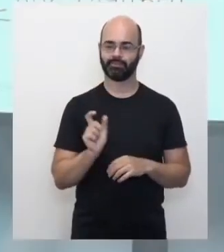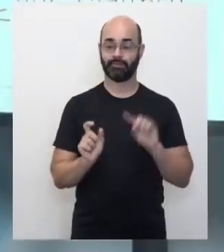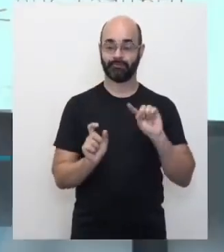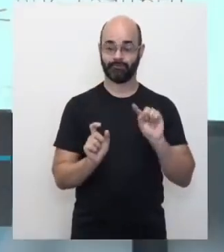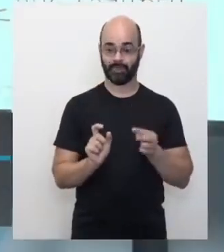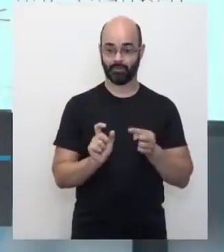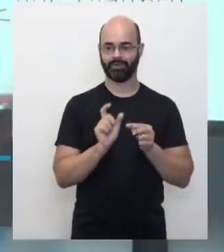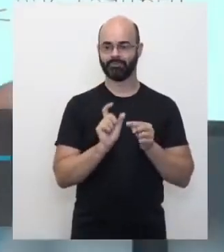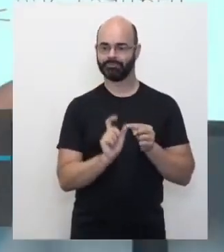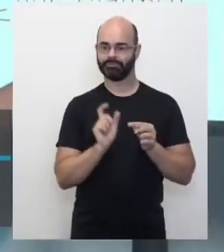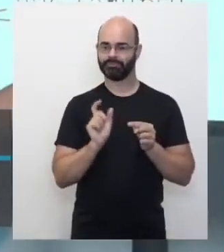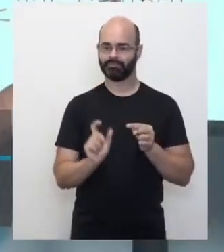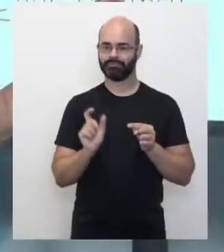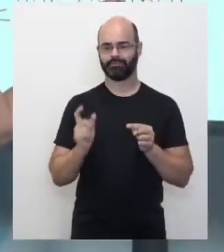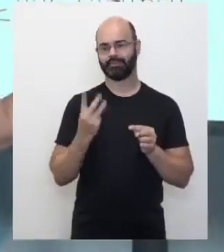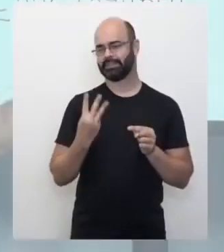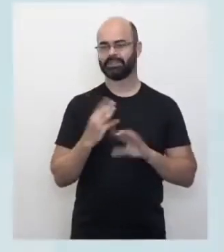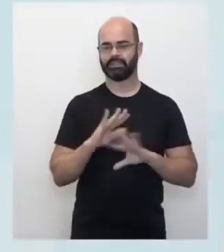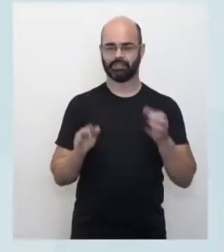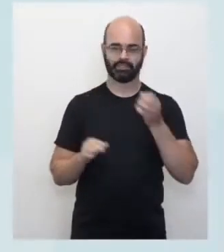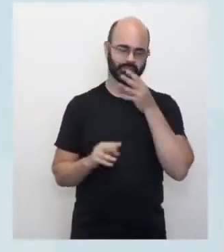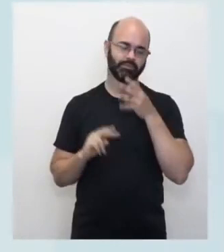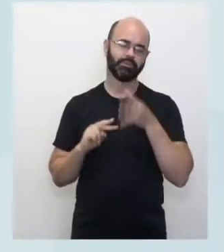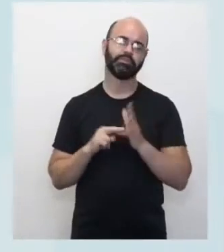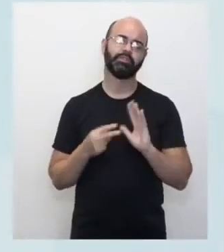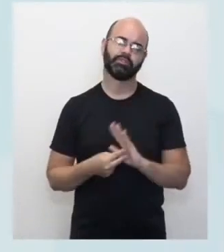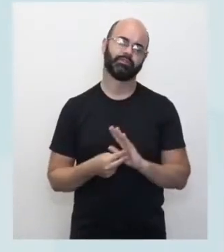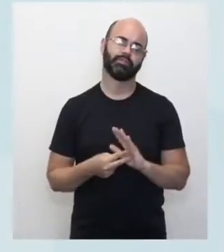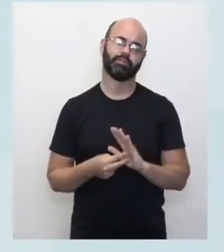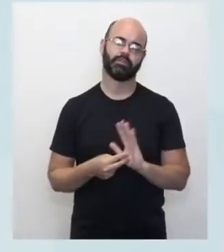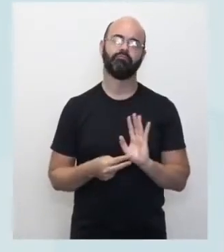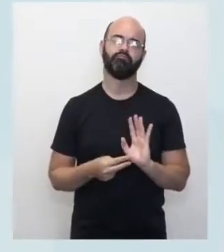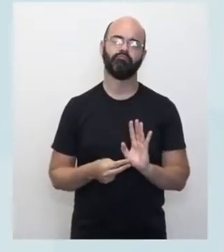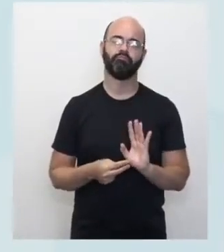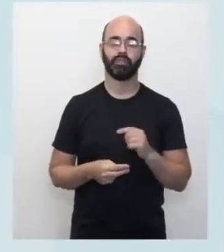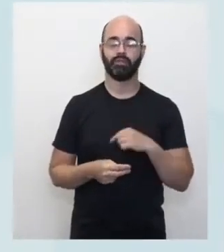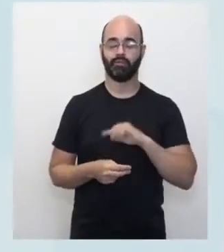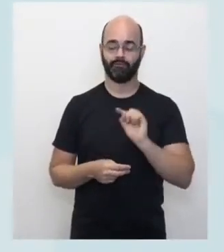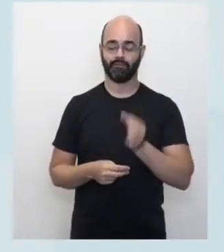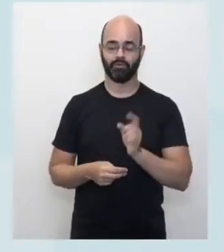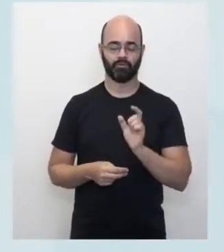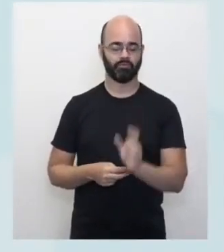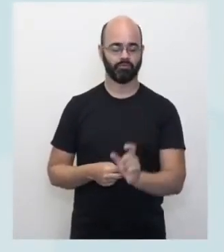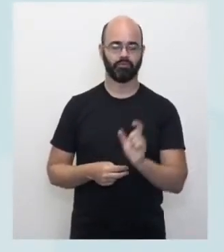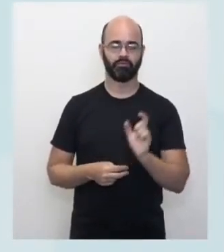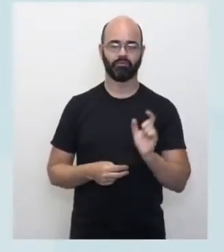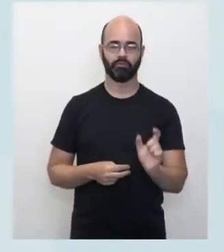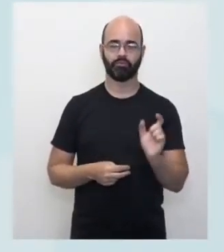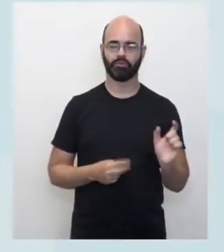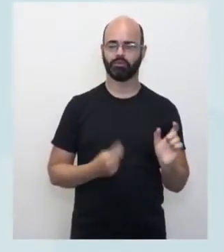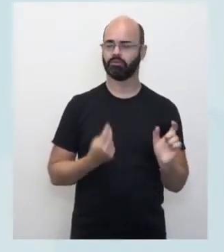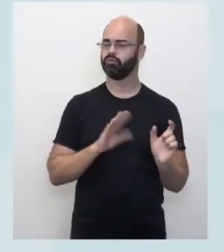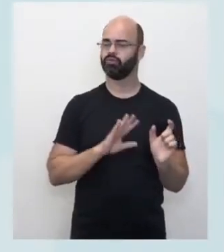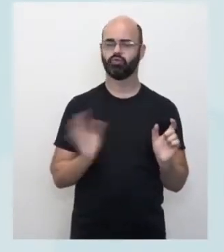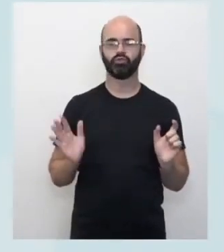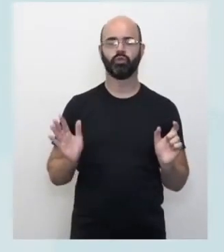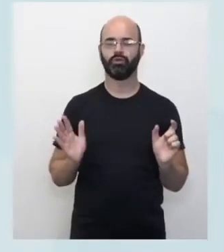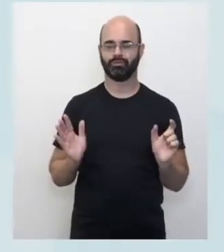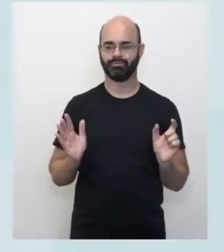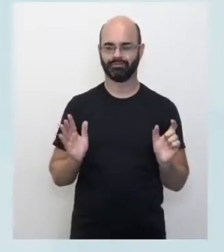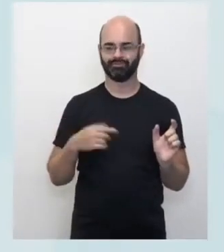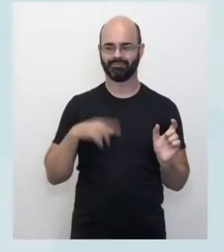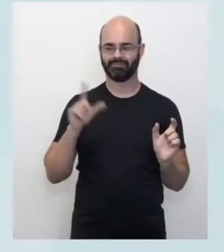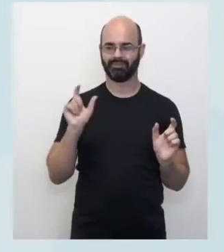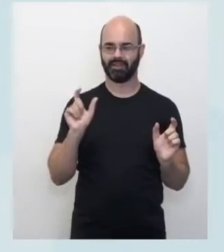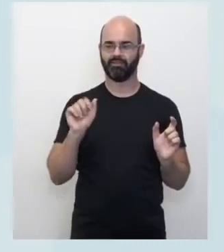ordem de 3 casas. O que significa isso? Que eu quero parar com 3 números após a vírgula. Então, vou falar para vocês sobre arredondamento. Para a